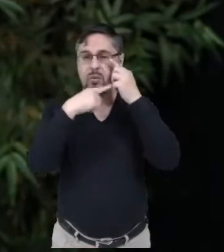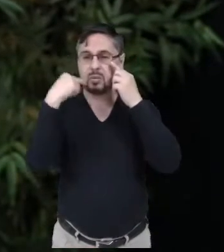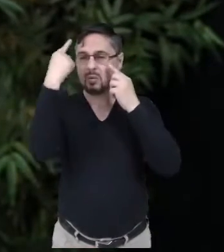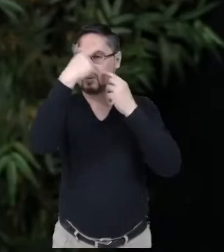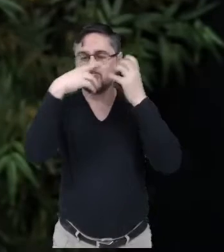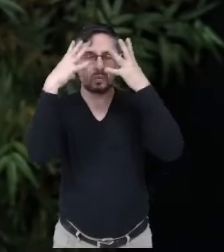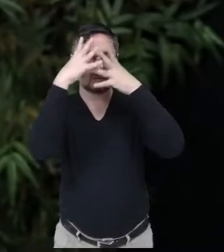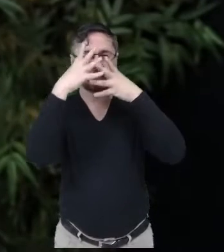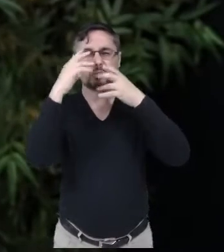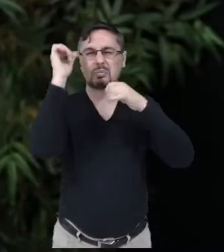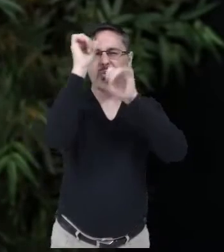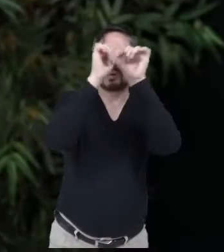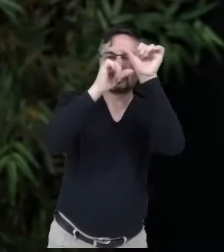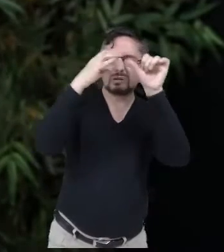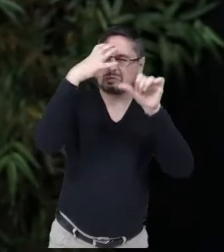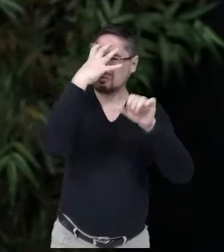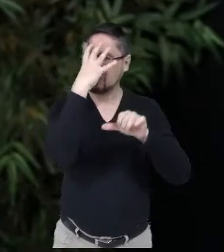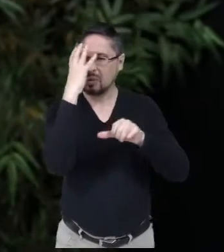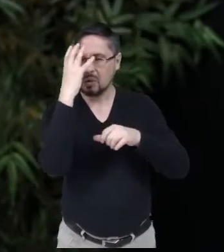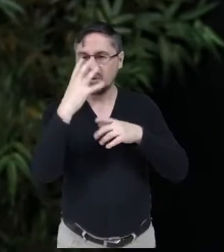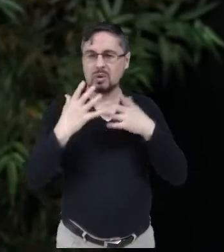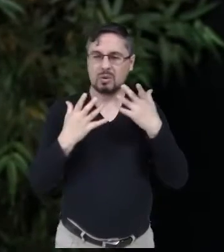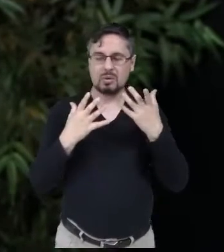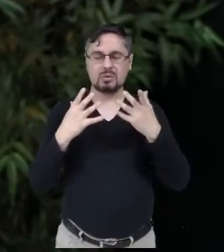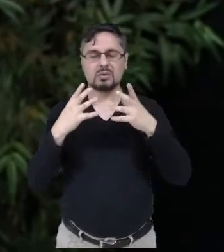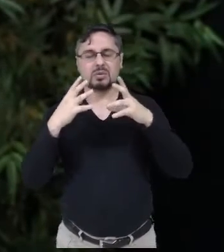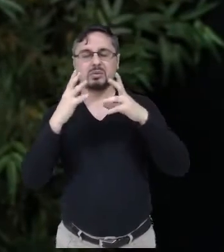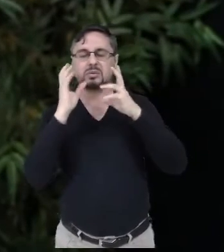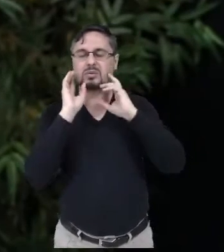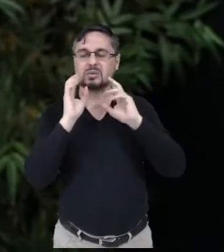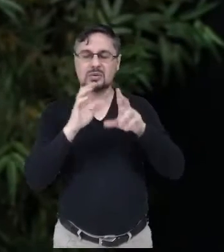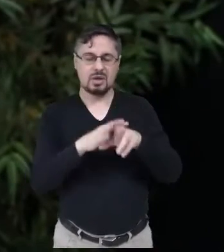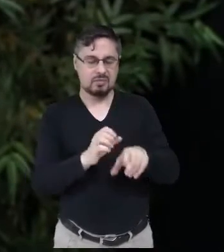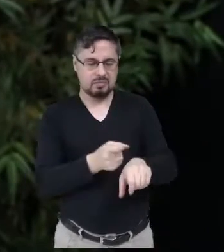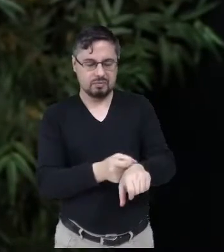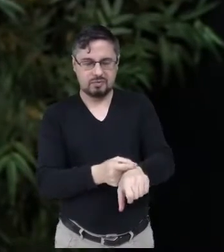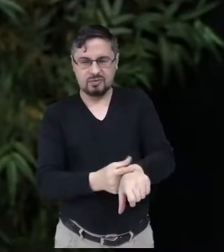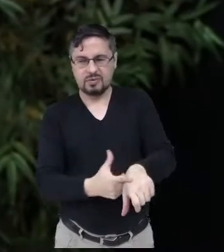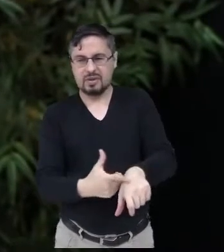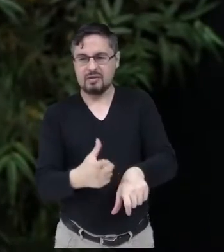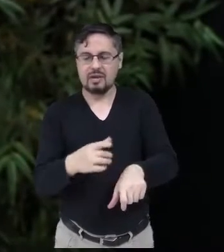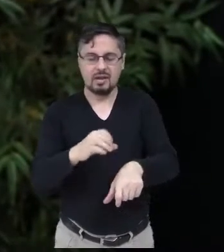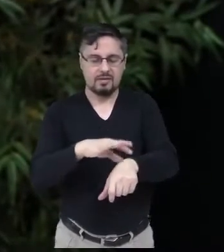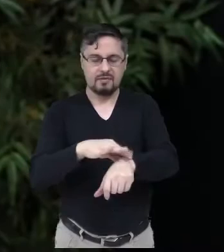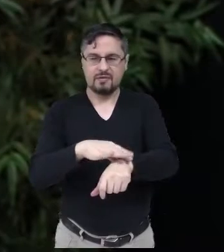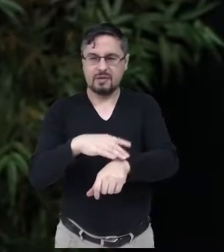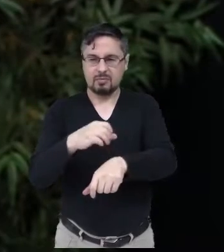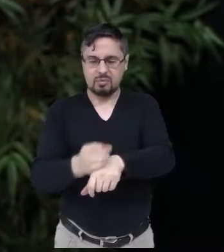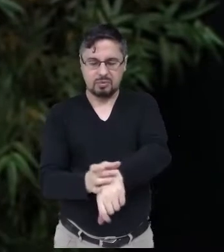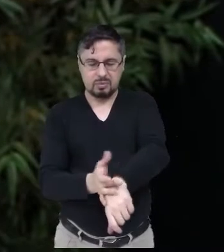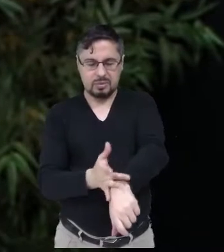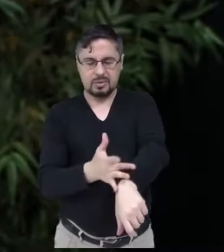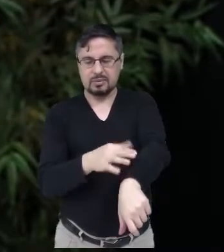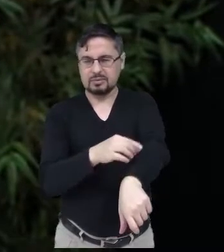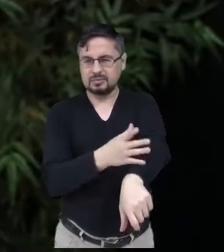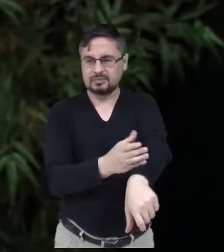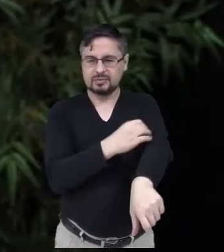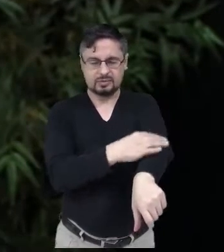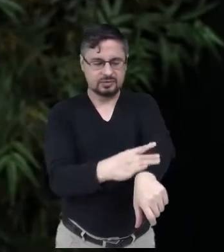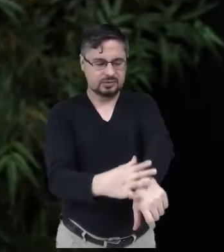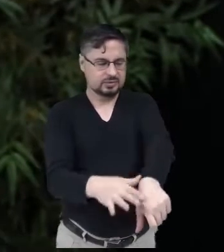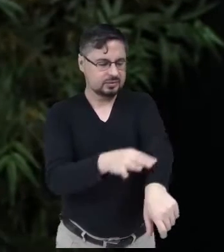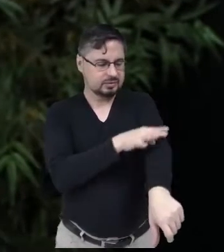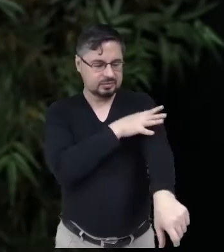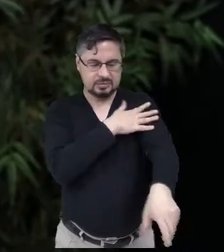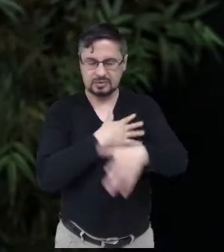da aparência do rosto. Então esses nódulos começavam a se transformar em úlcera e enchiam de pus e começavam a correr por todo